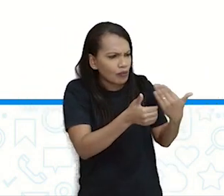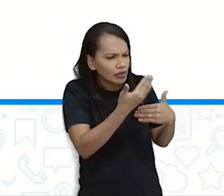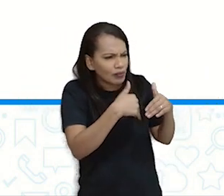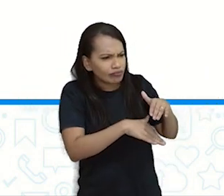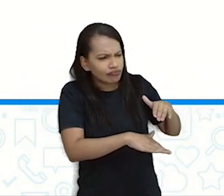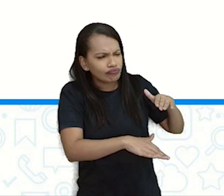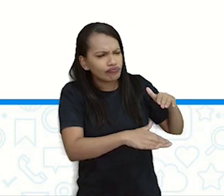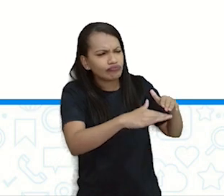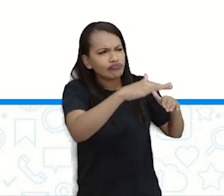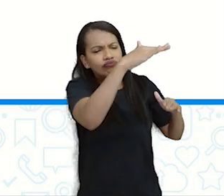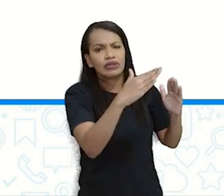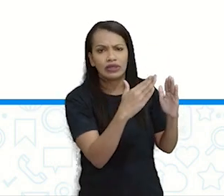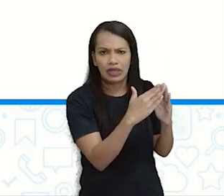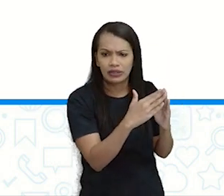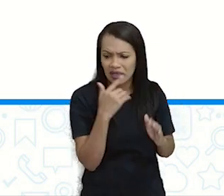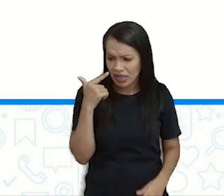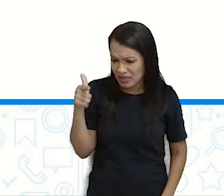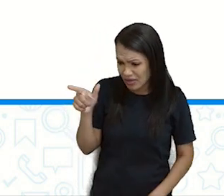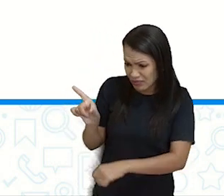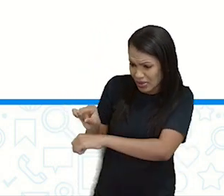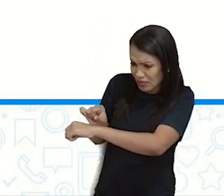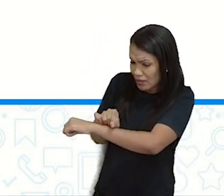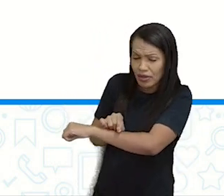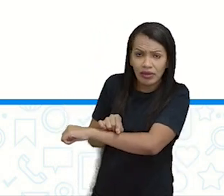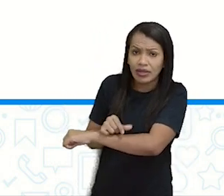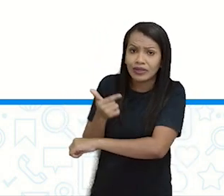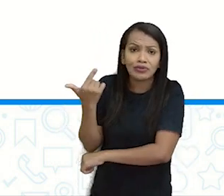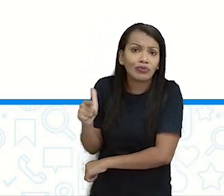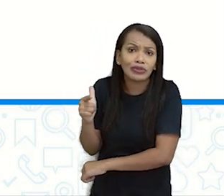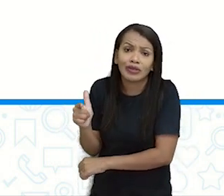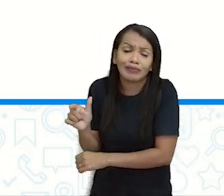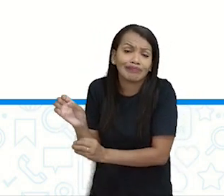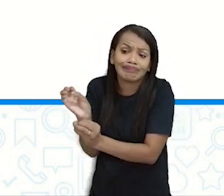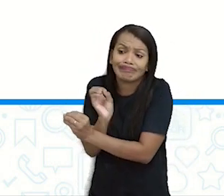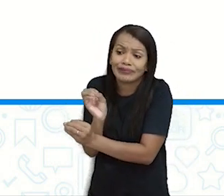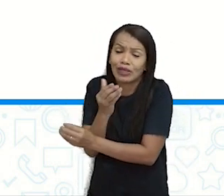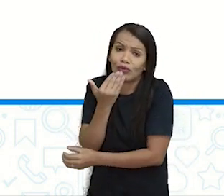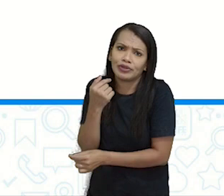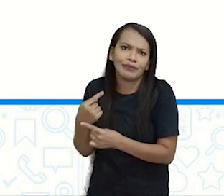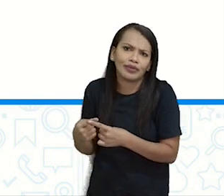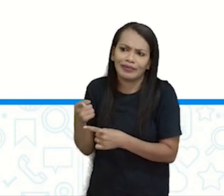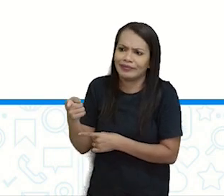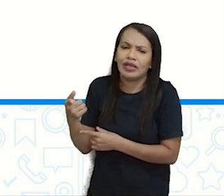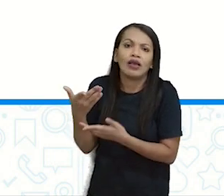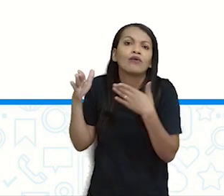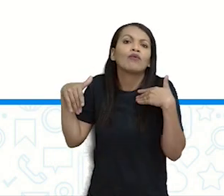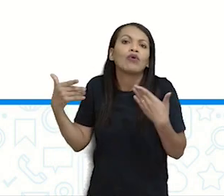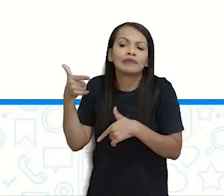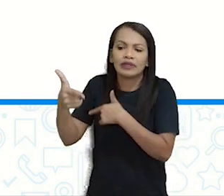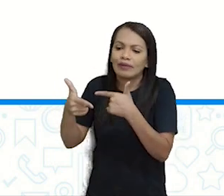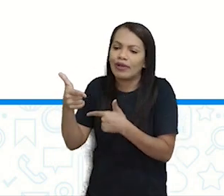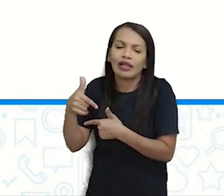comida nenhuma. Por quê? Porque ela não trabalhou na época que era para trabalhar. E aí a cigarra, morrendo de